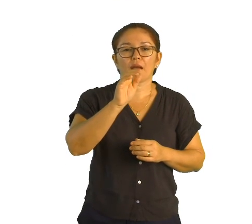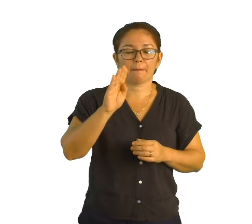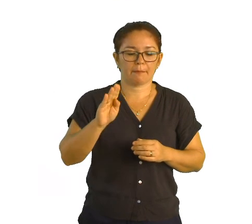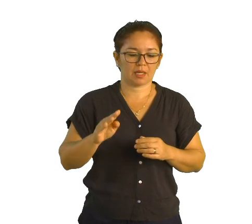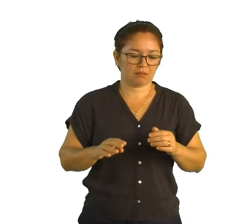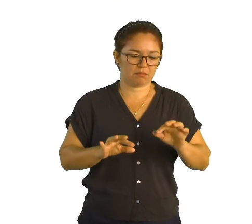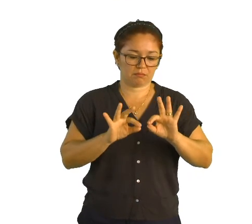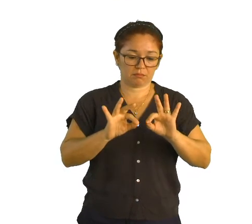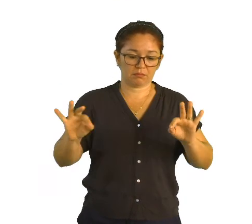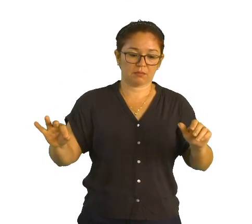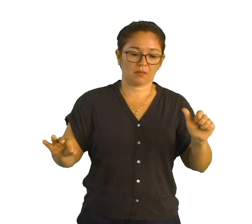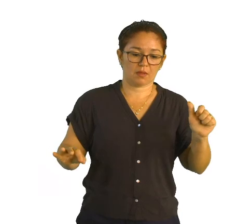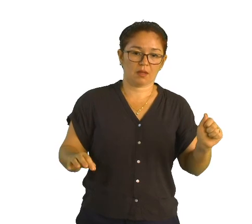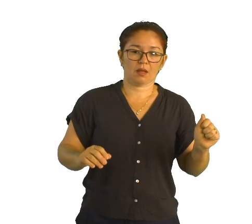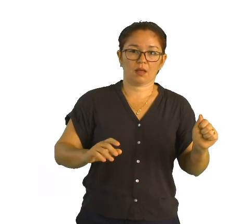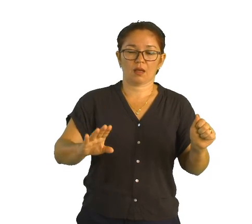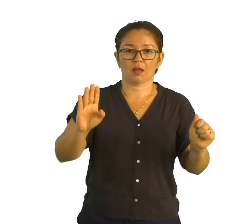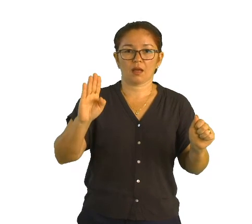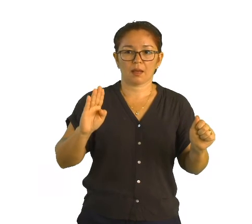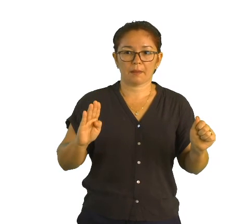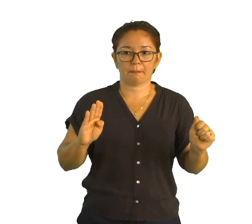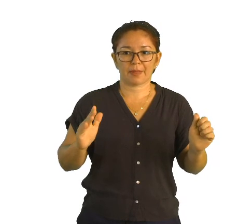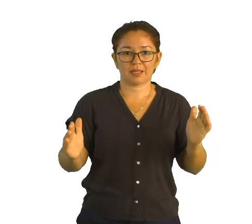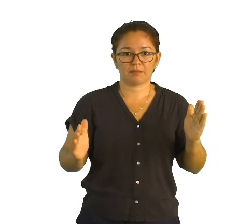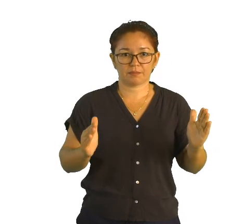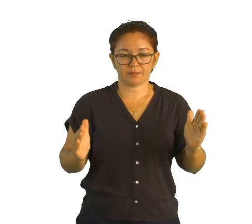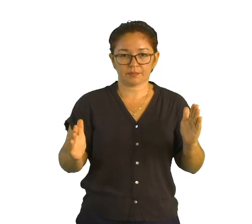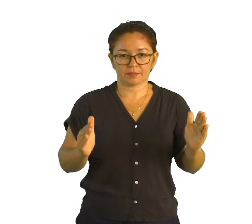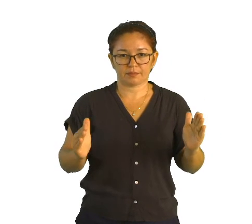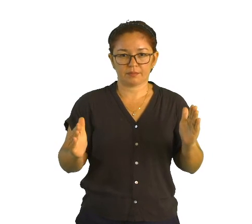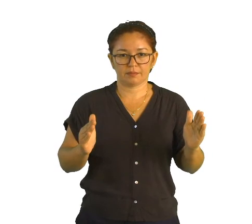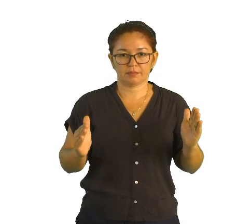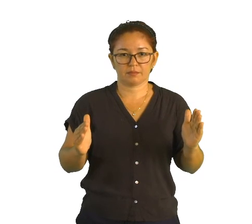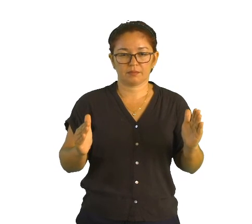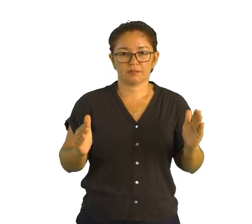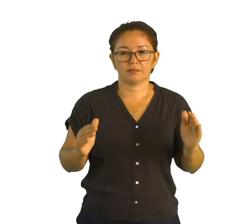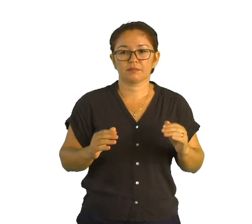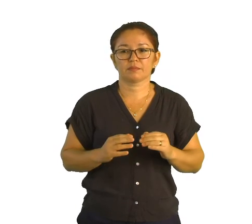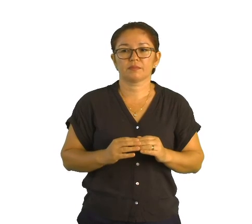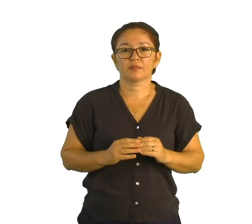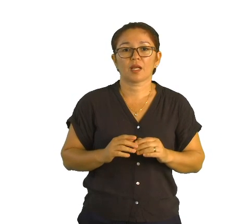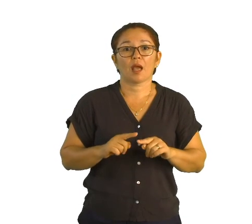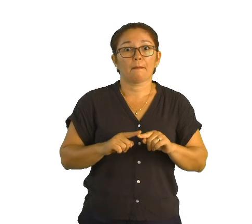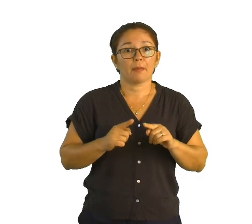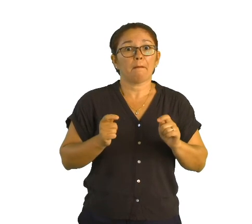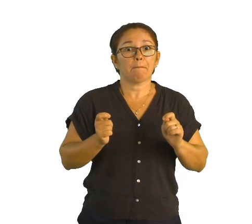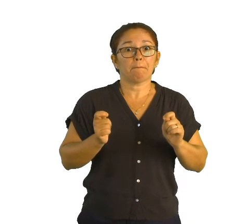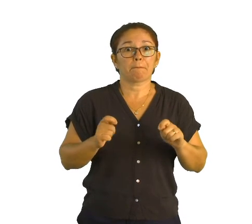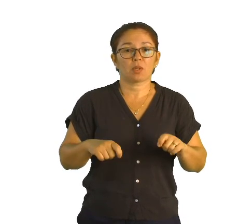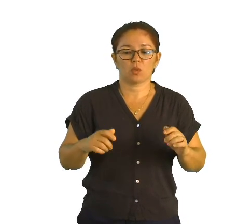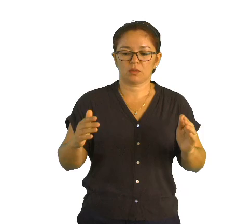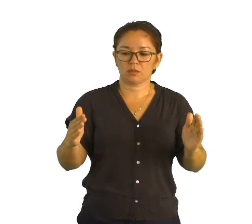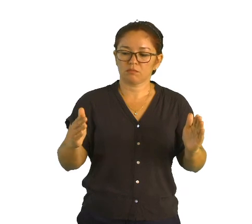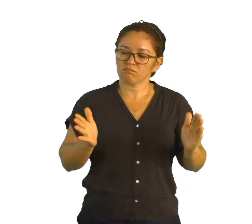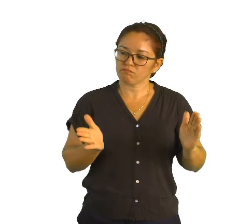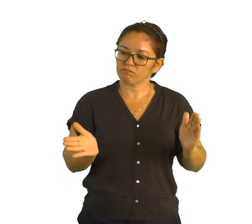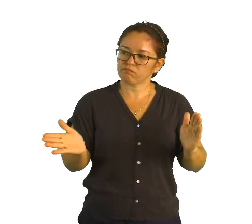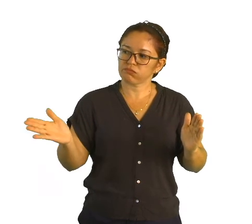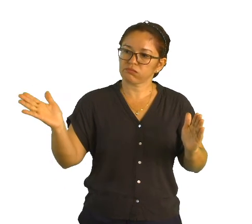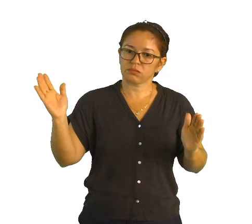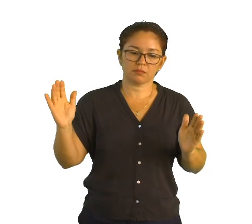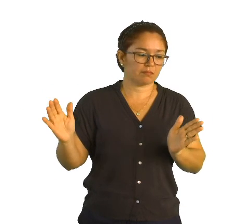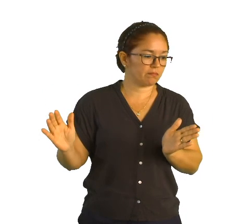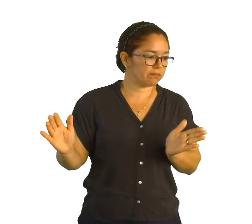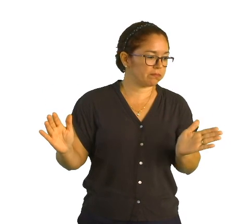reta R é suporte desse segmento, porque se eu der continuidade, eu vou ter a reta